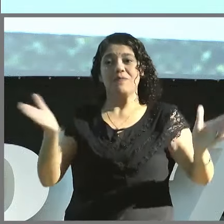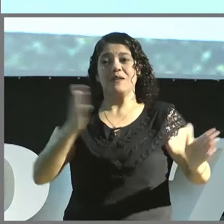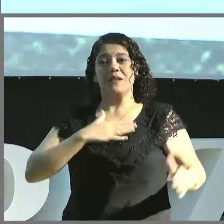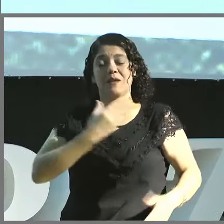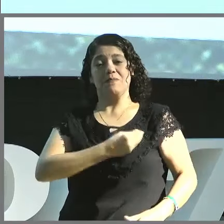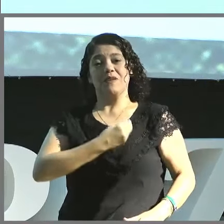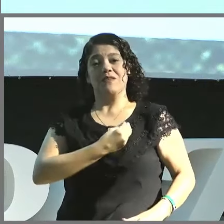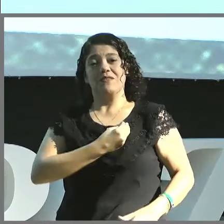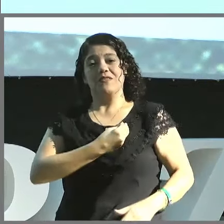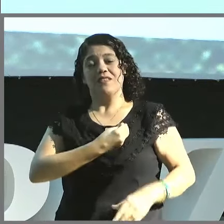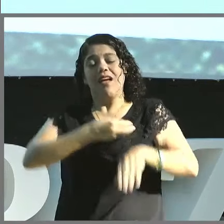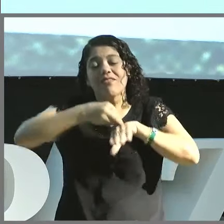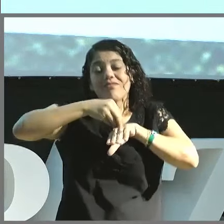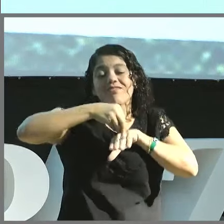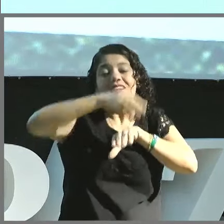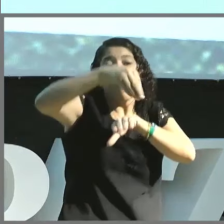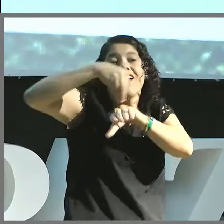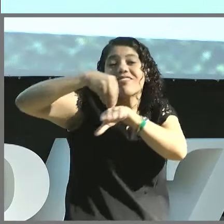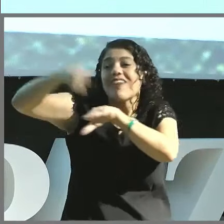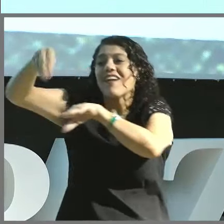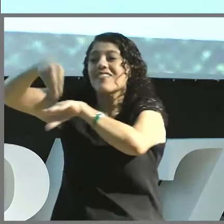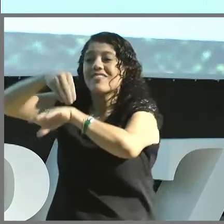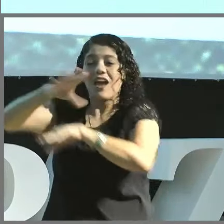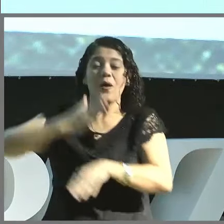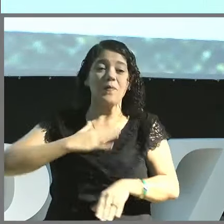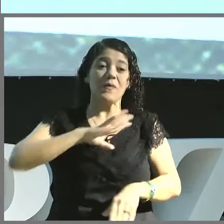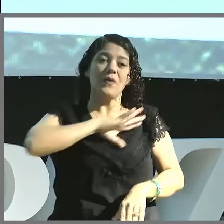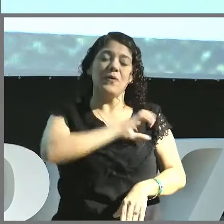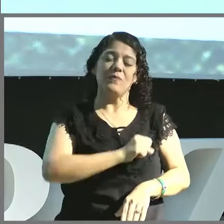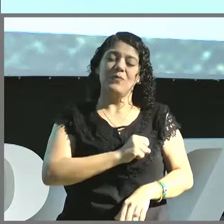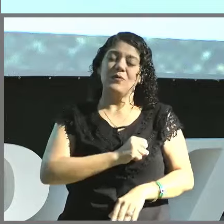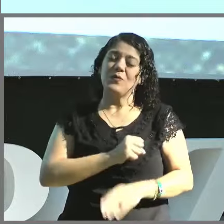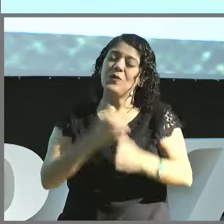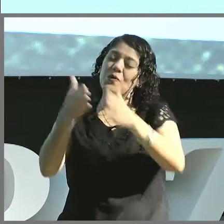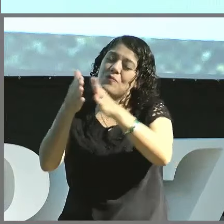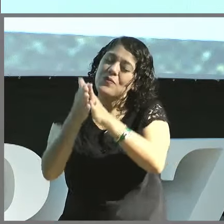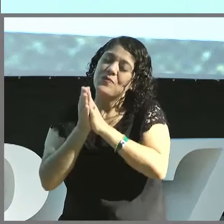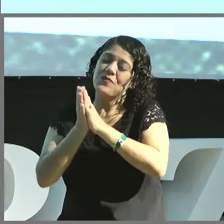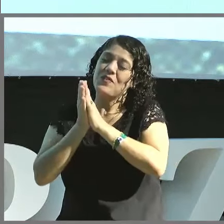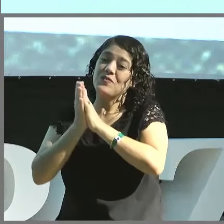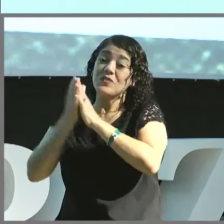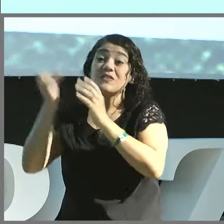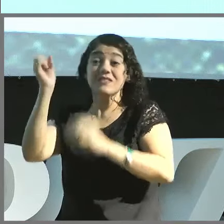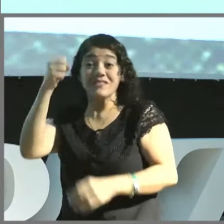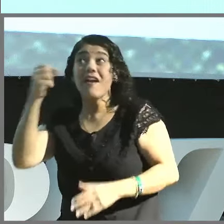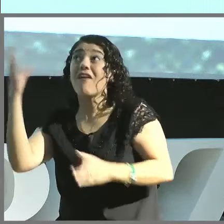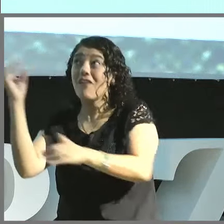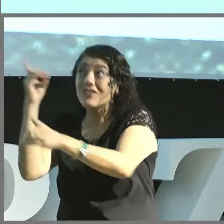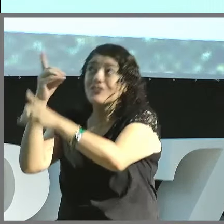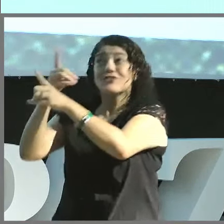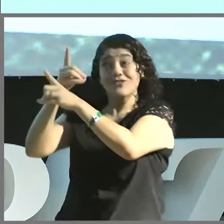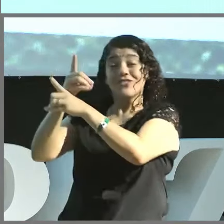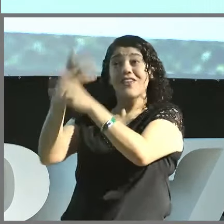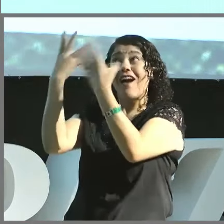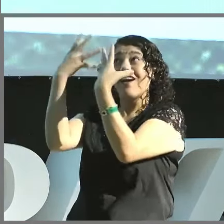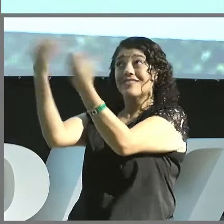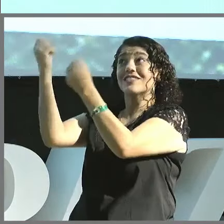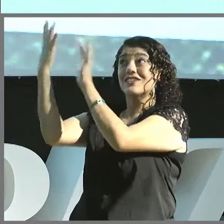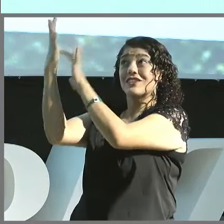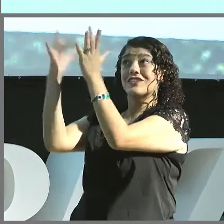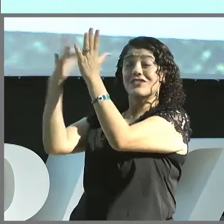calor àqueles que não conhecem o teu amor. Amado visitante, agora que eu te encontrei,